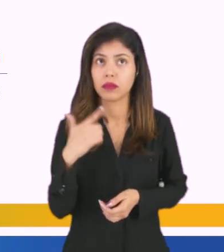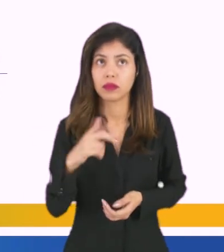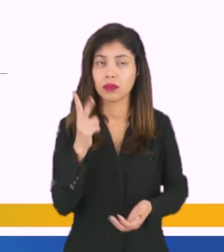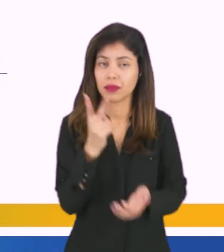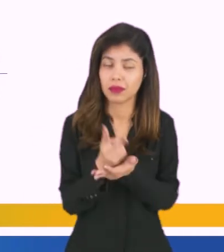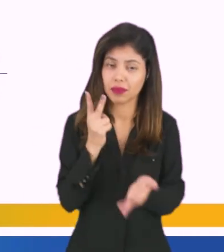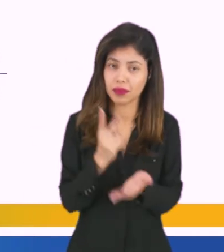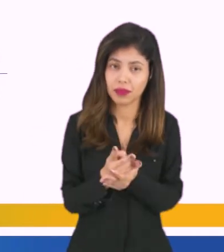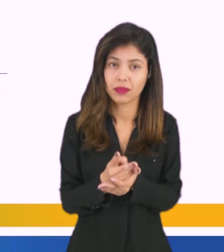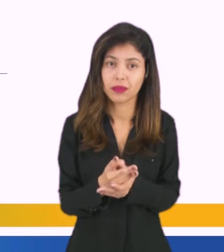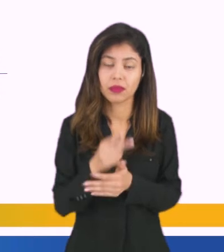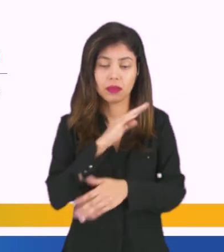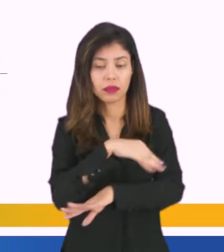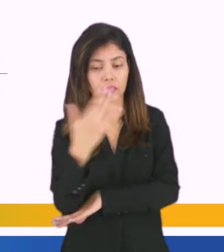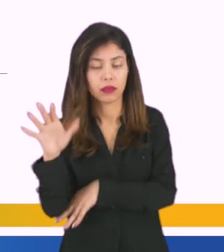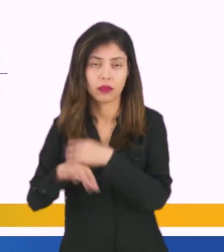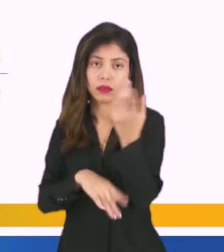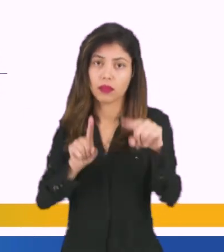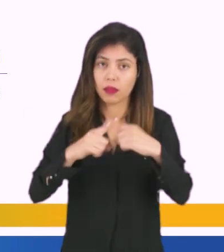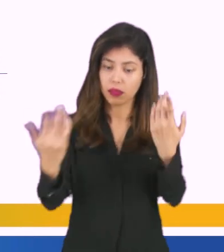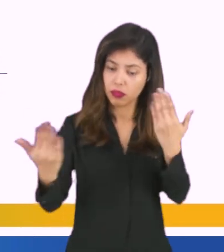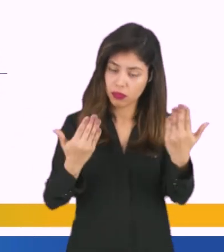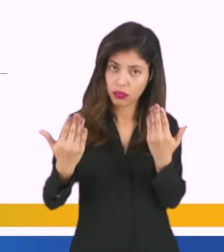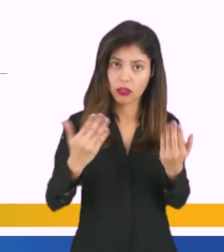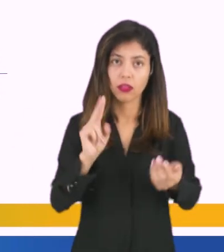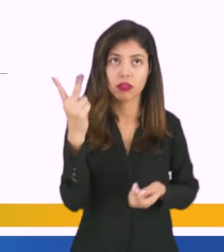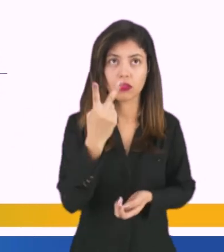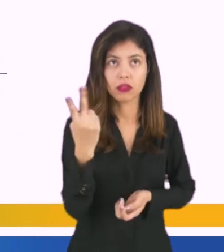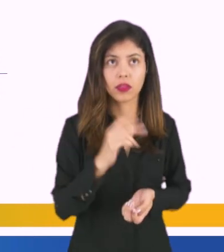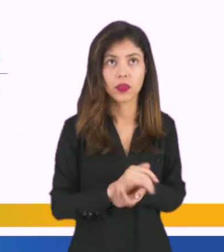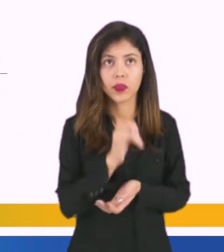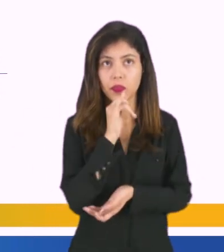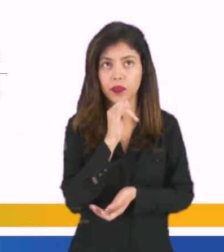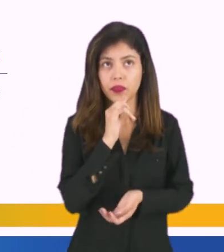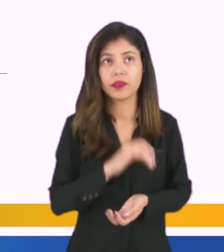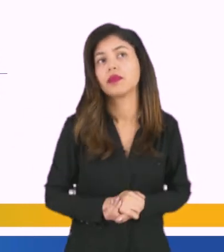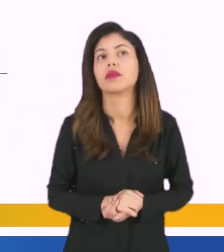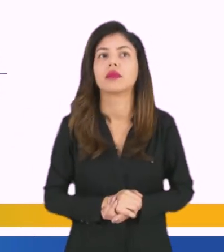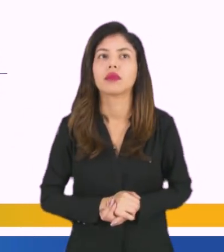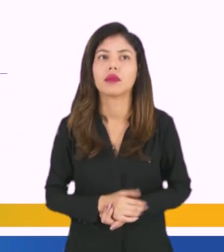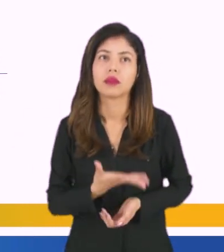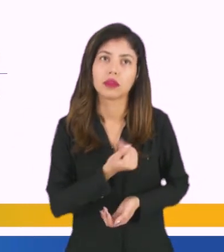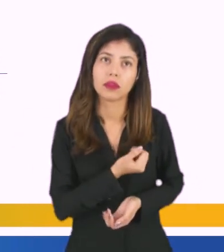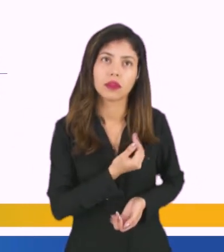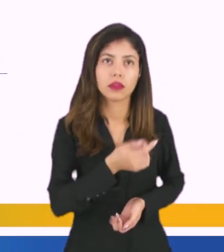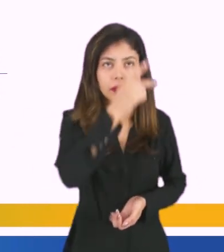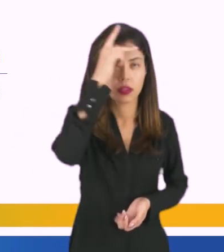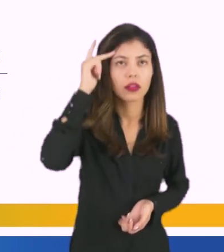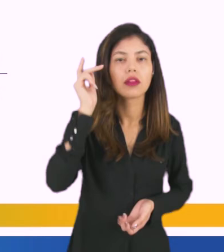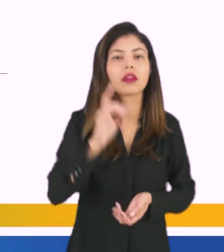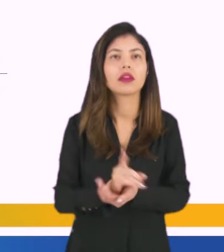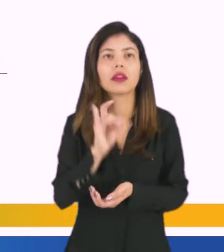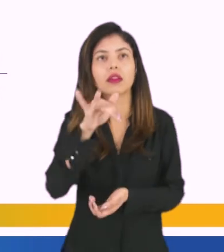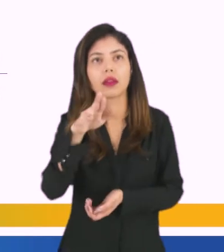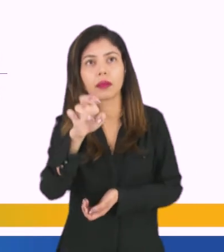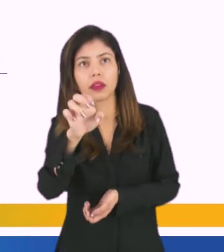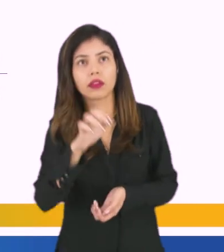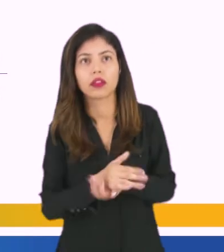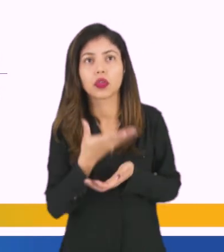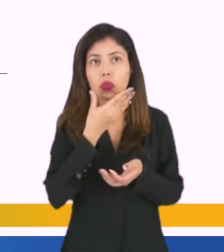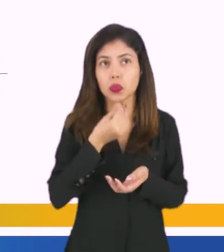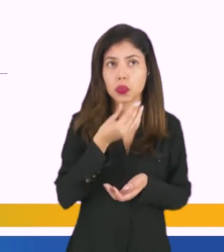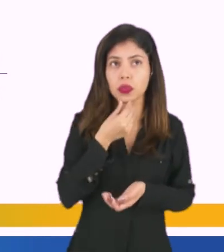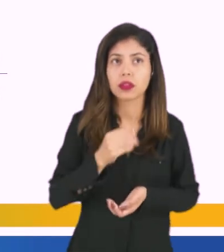mesma natureza, mas existe uma relação entre elas, que nem o exemplo que eu coloquei ali para vocês, o número de casos de diabetes em homens,